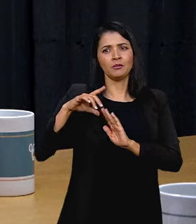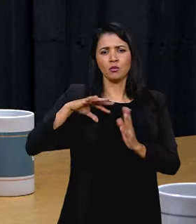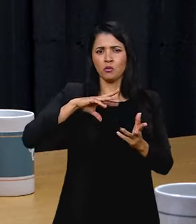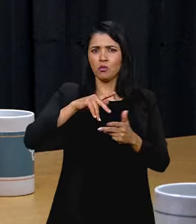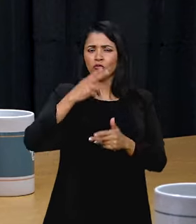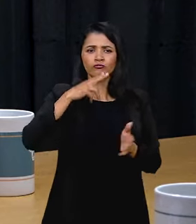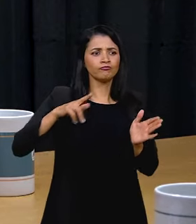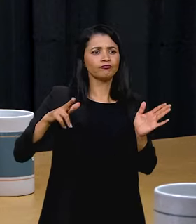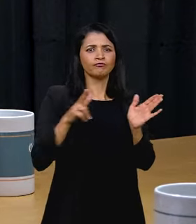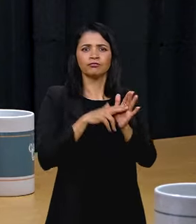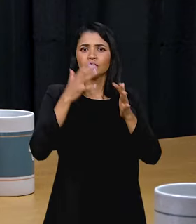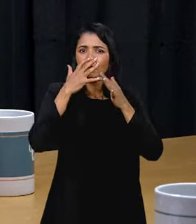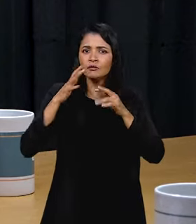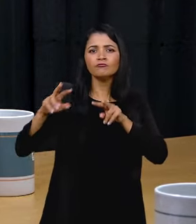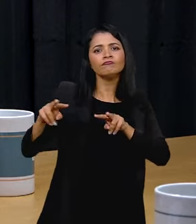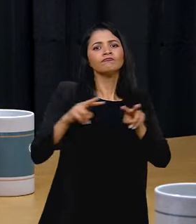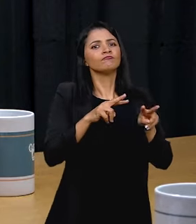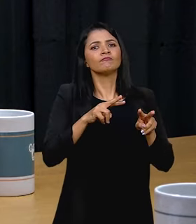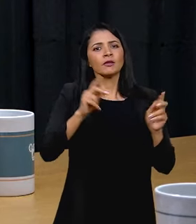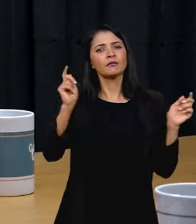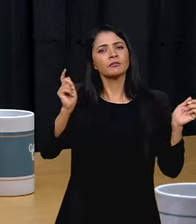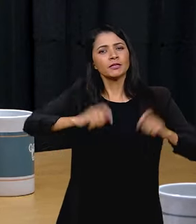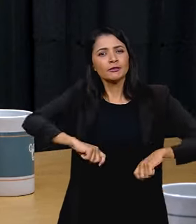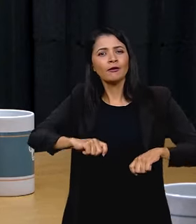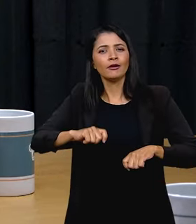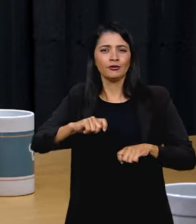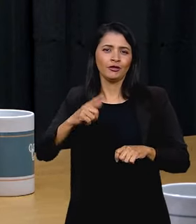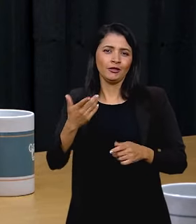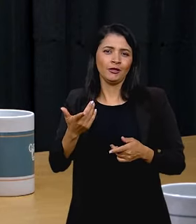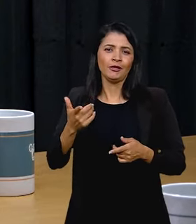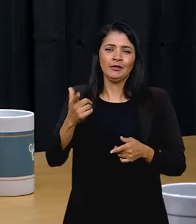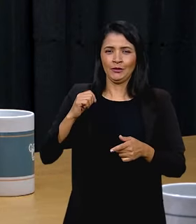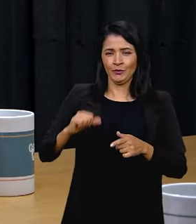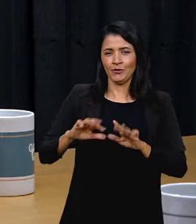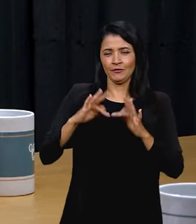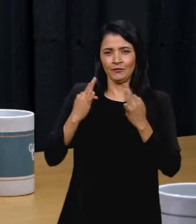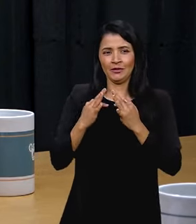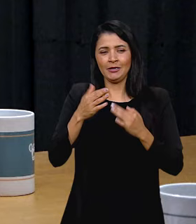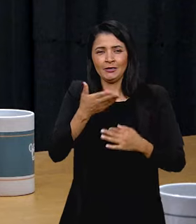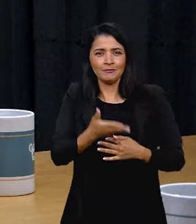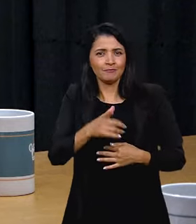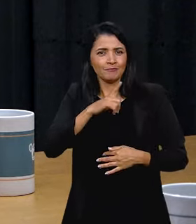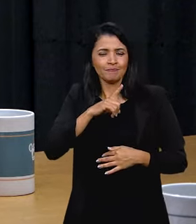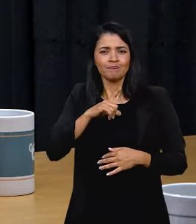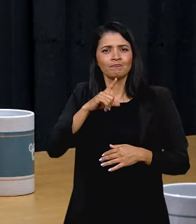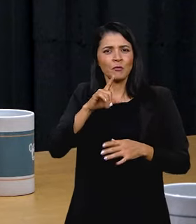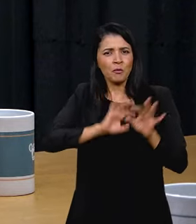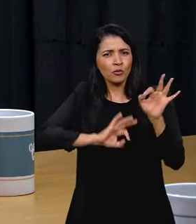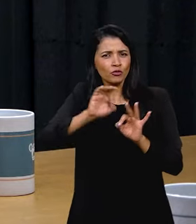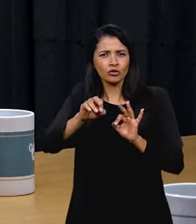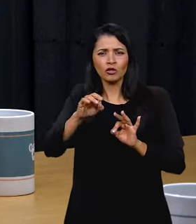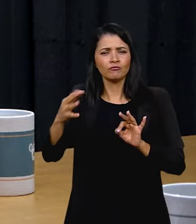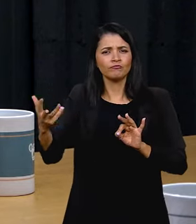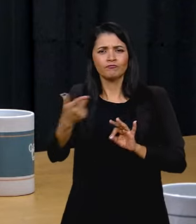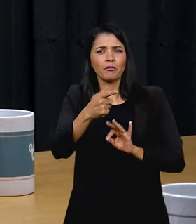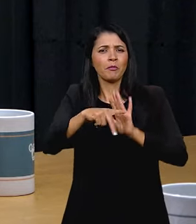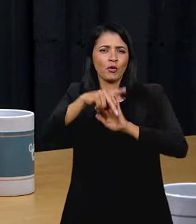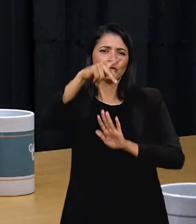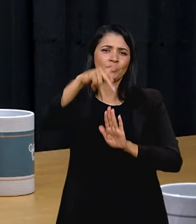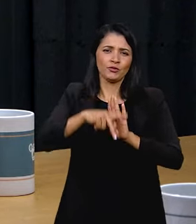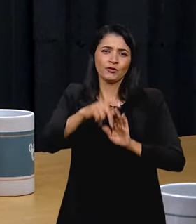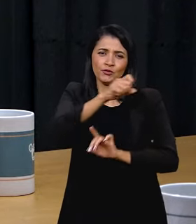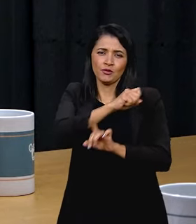mundialmente reconhecido né Eh por sua capacidade aí eh uma um uma baita projeto social